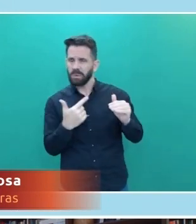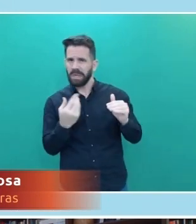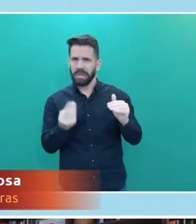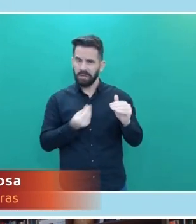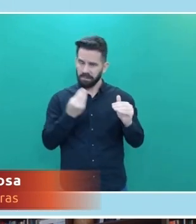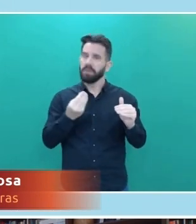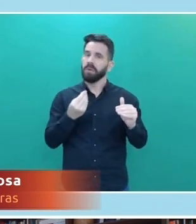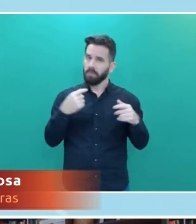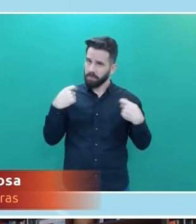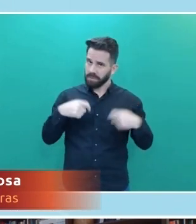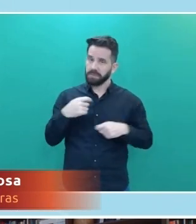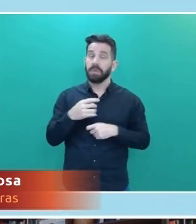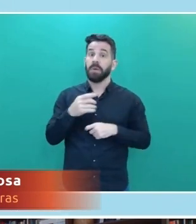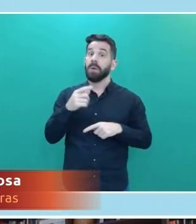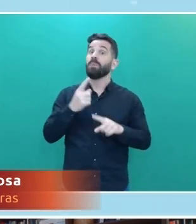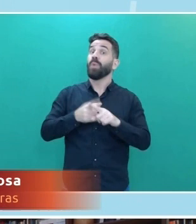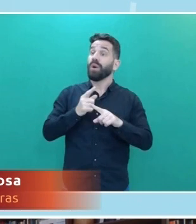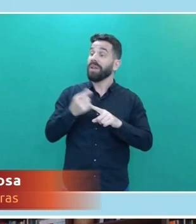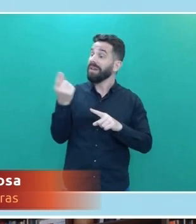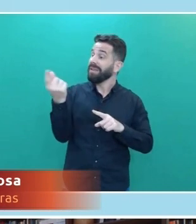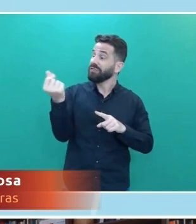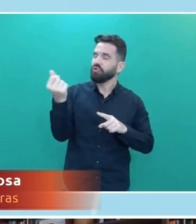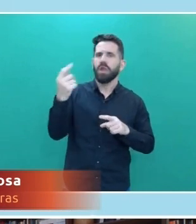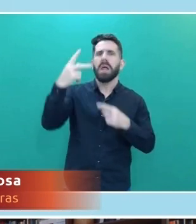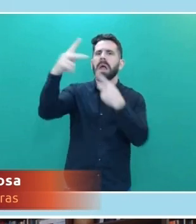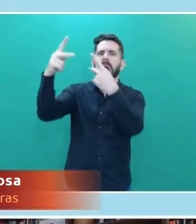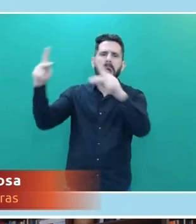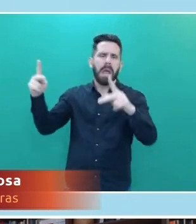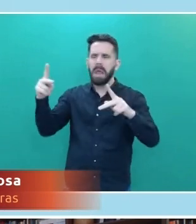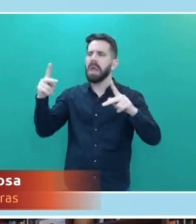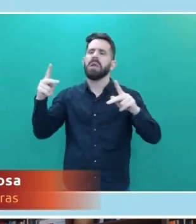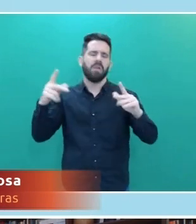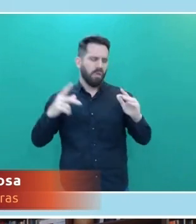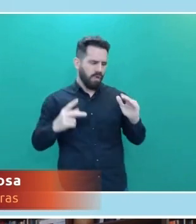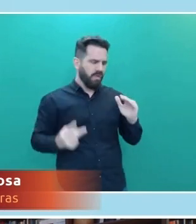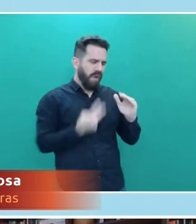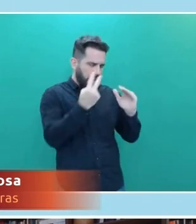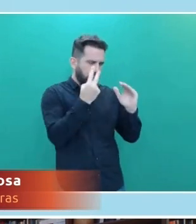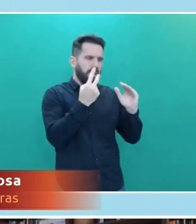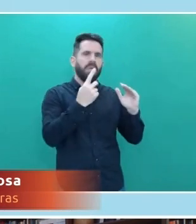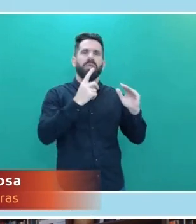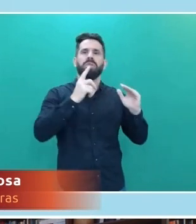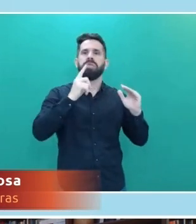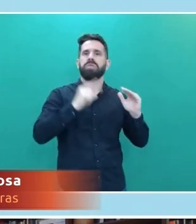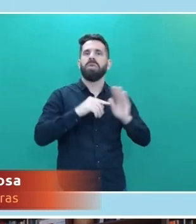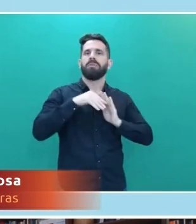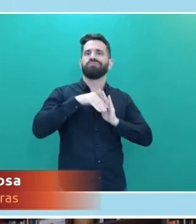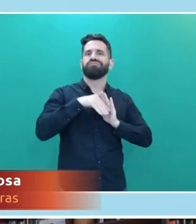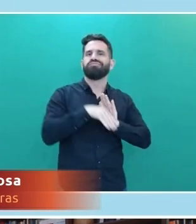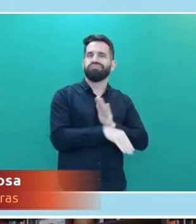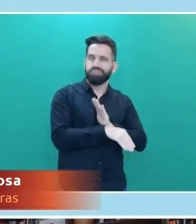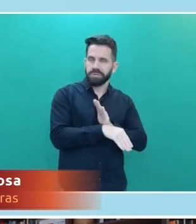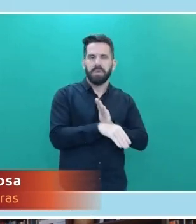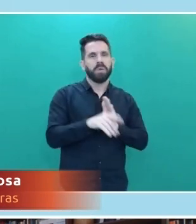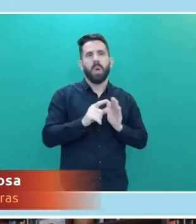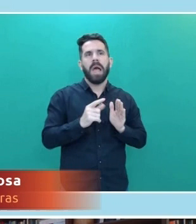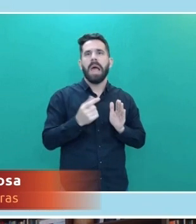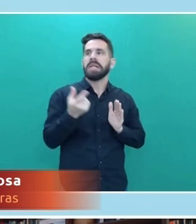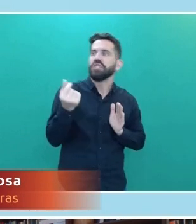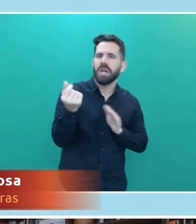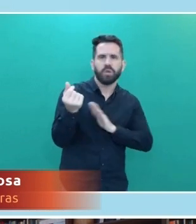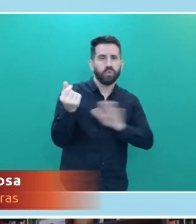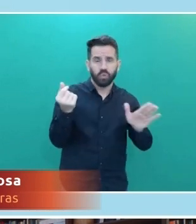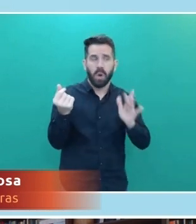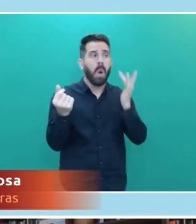As moedas desvalorizam, não só moeda, ouro, tudo desvaloriza, né? Então você precisa também